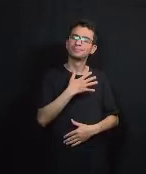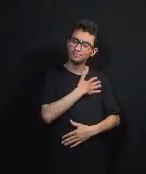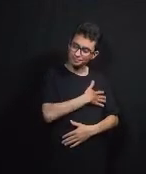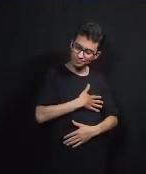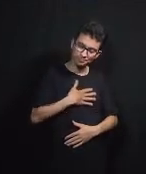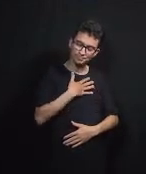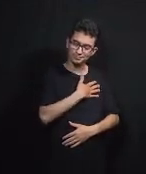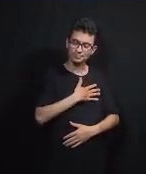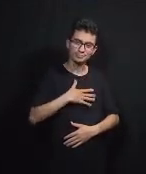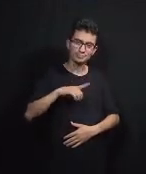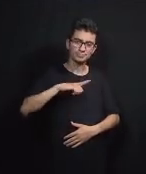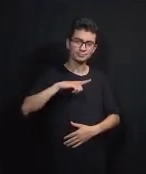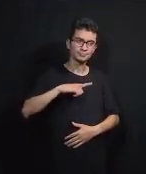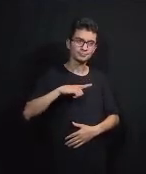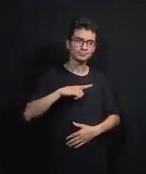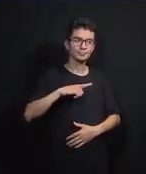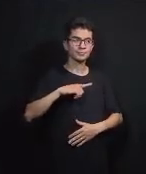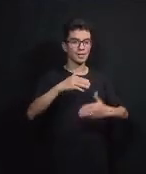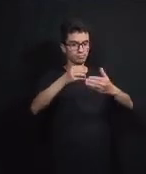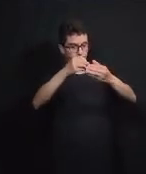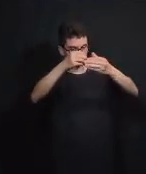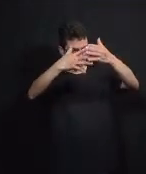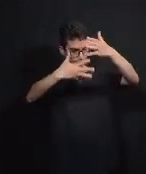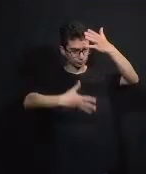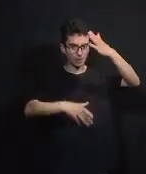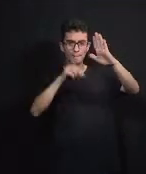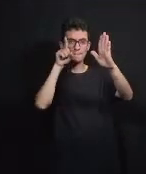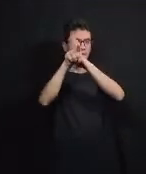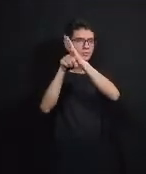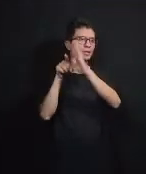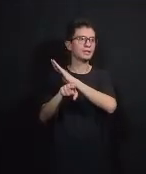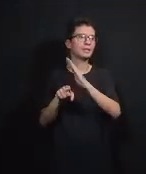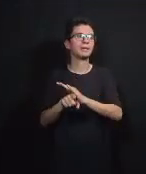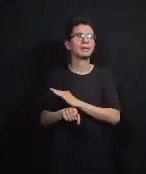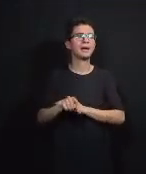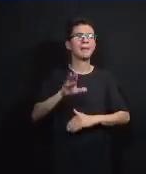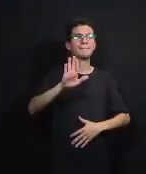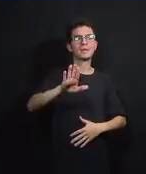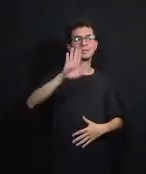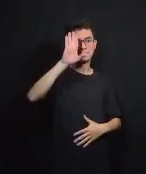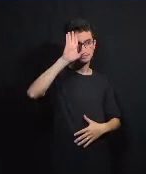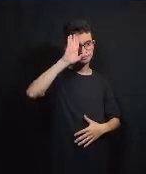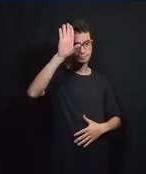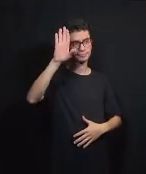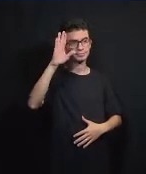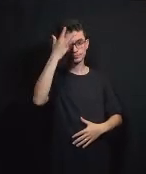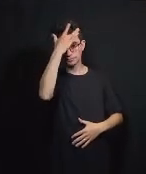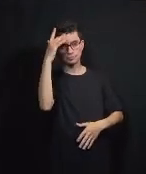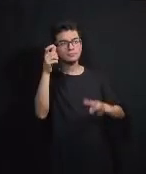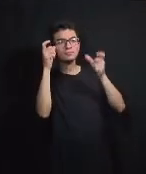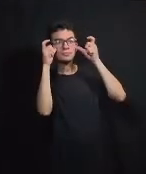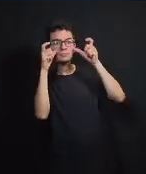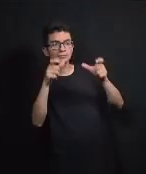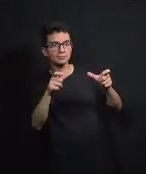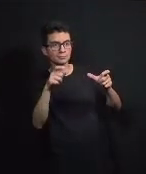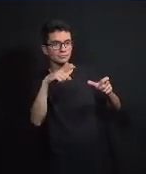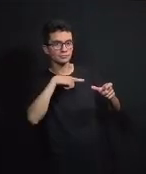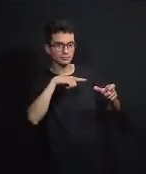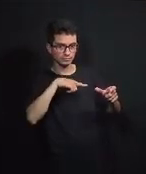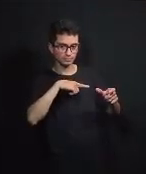temos diversas perguntas, tenho as minhas, mas vou dar prioridade aos que estão nos assistindo. Professor,